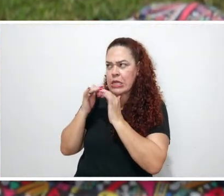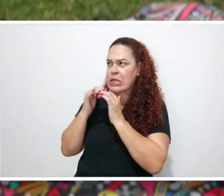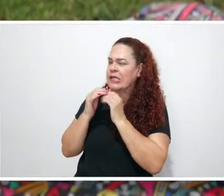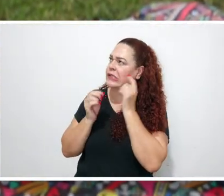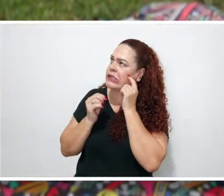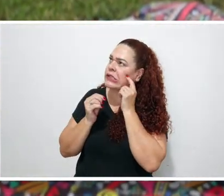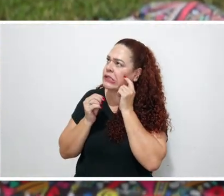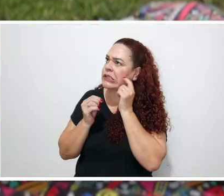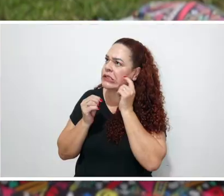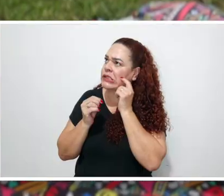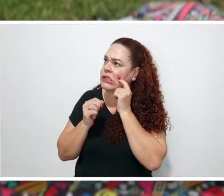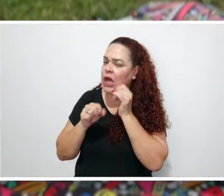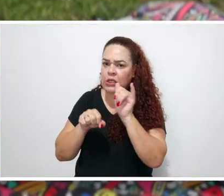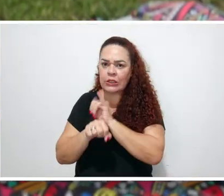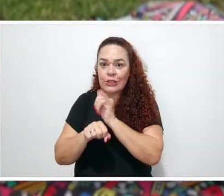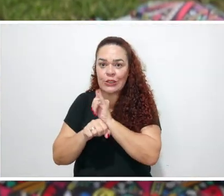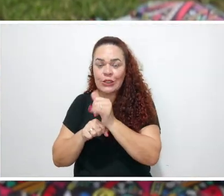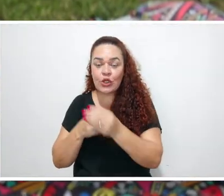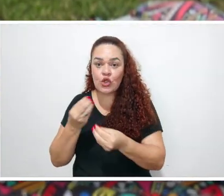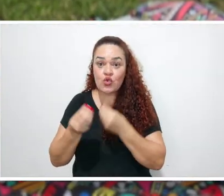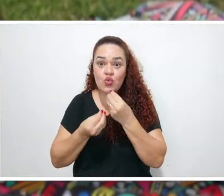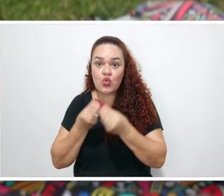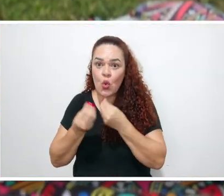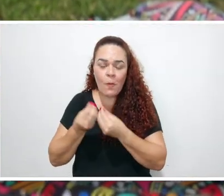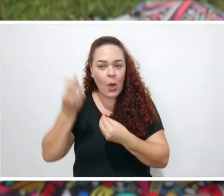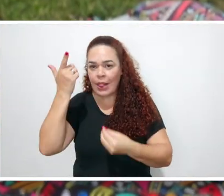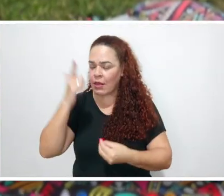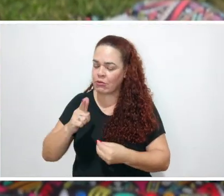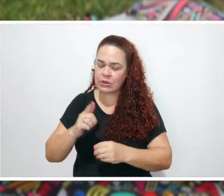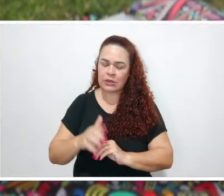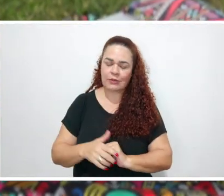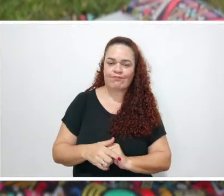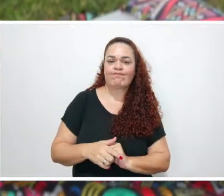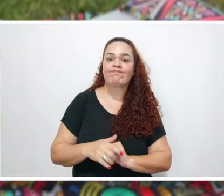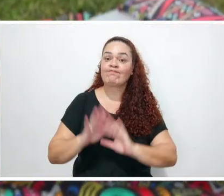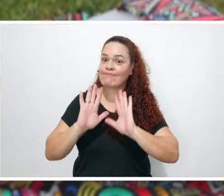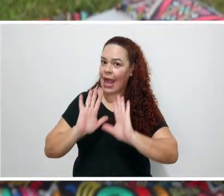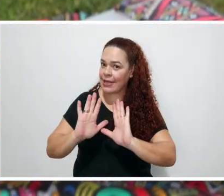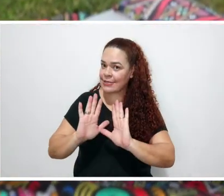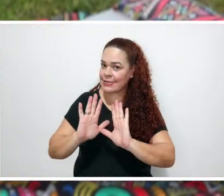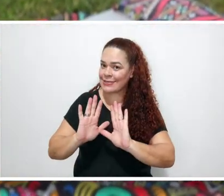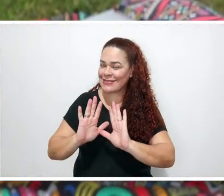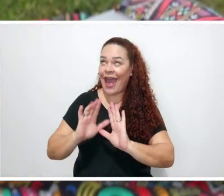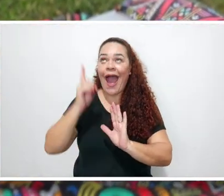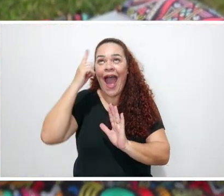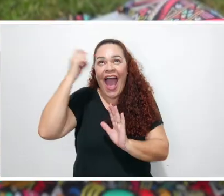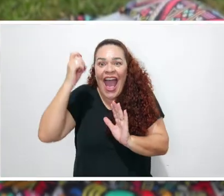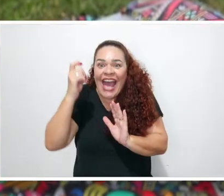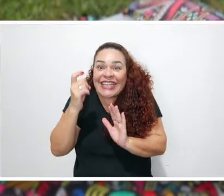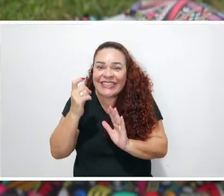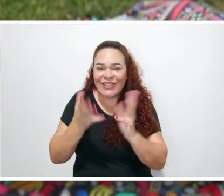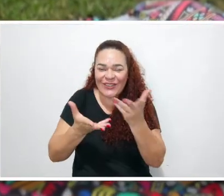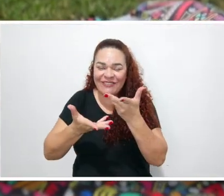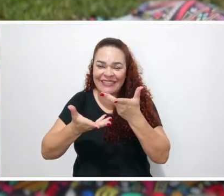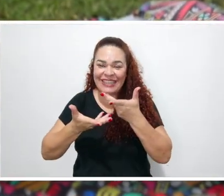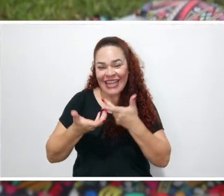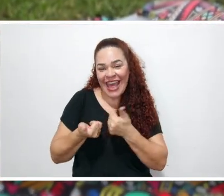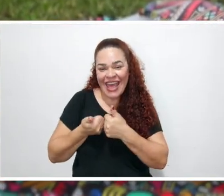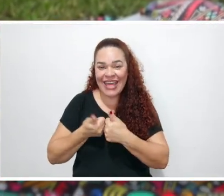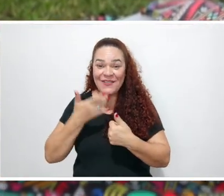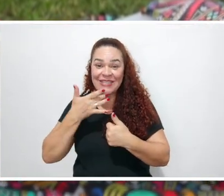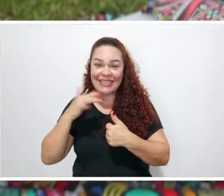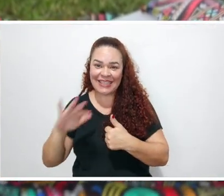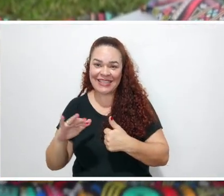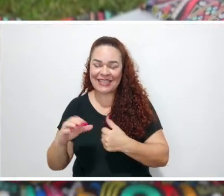tentaram muitos jeitos de falar com as crianças, mas nenhum deles dava certo. Foi então que tiveram uma ideia. Chamaram as próprias crianças para